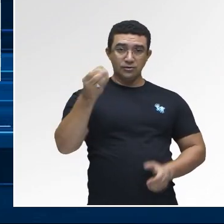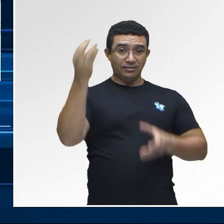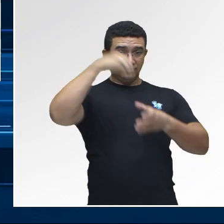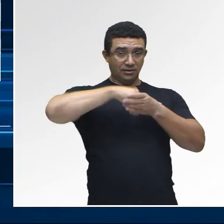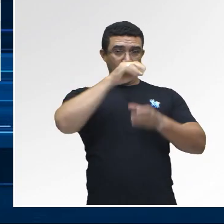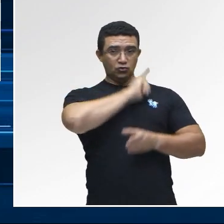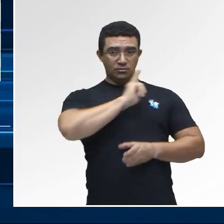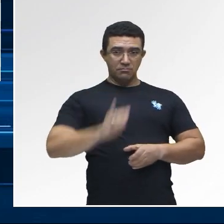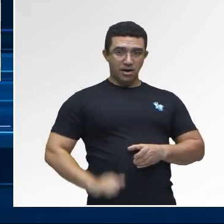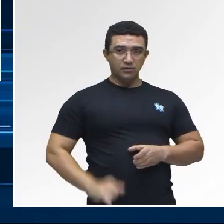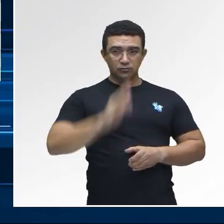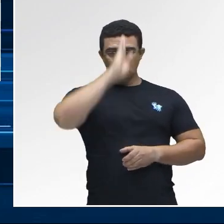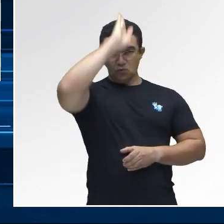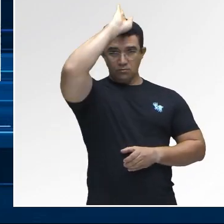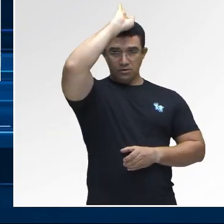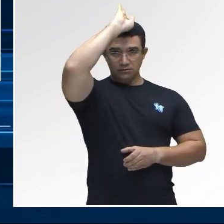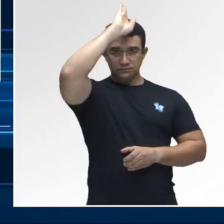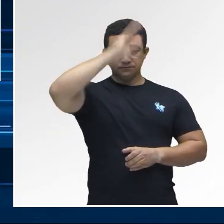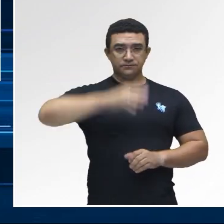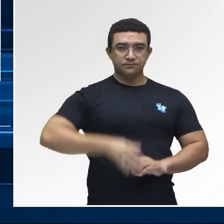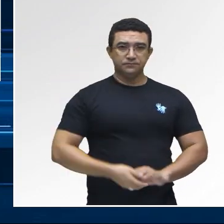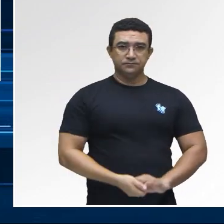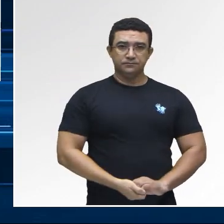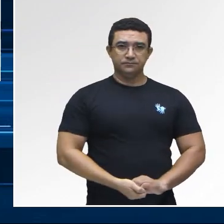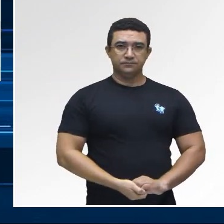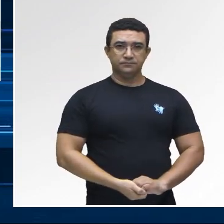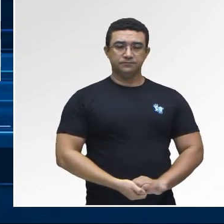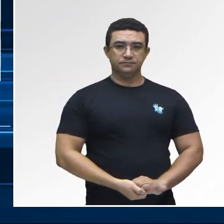Império Romano.